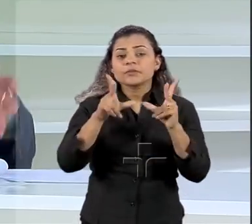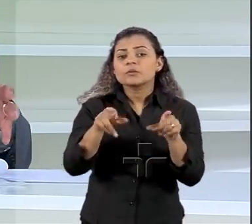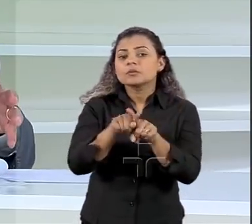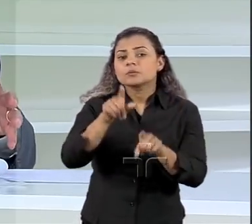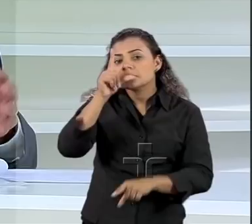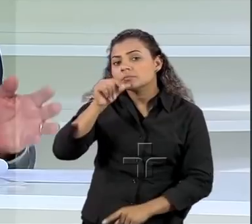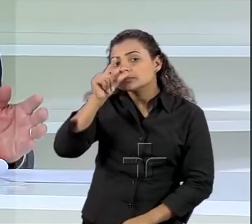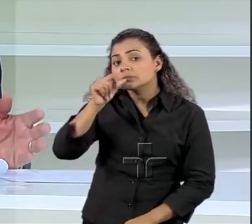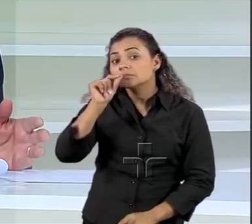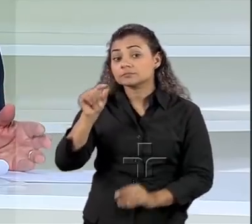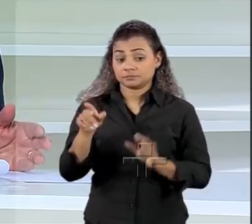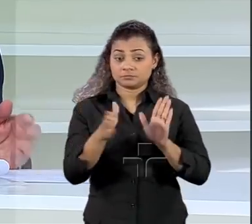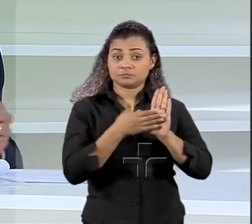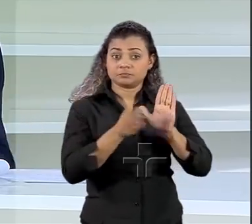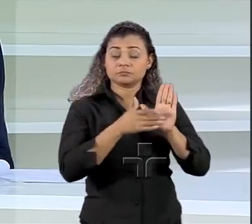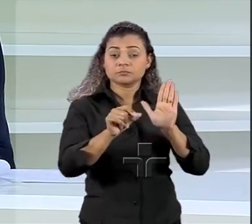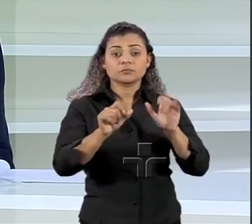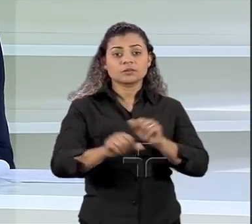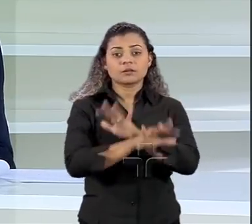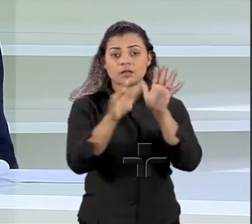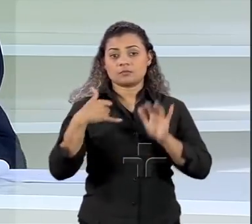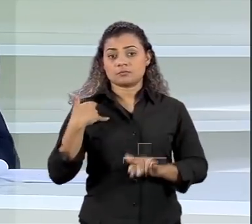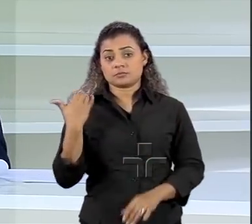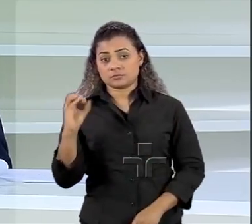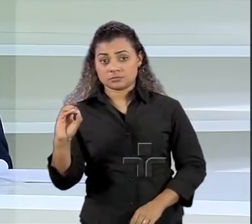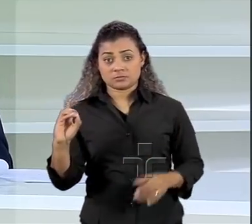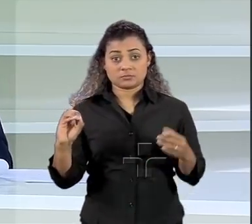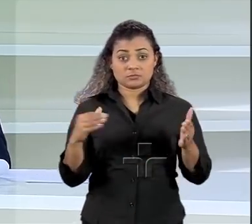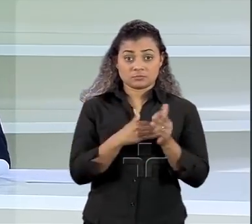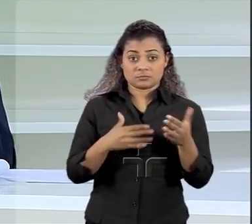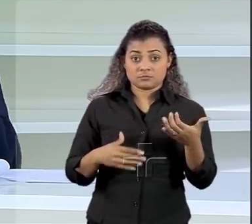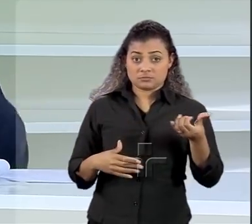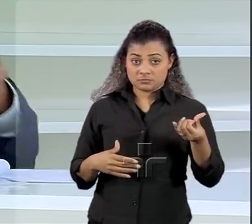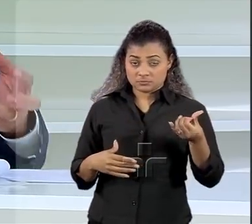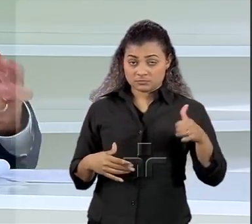promoção claríssima da primeira infância, de 0 a 6 anos, inclusive